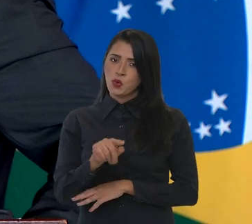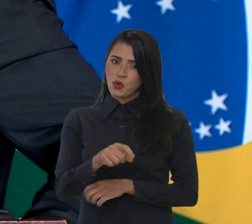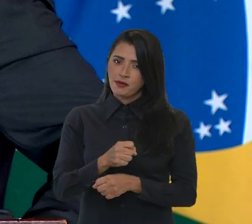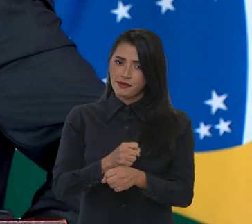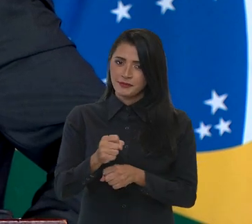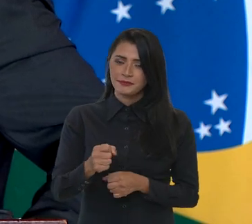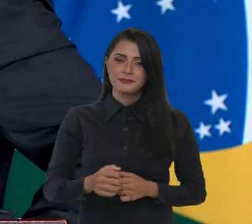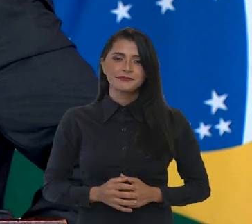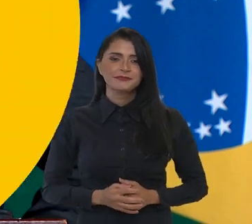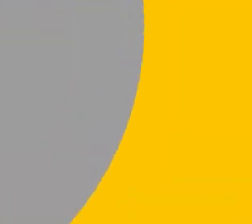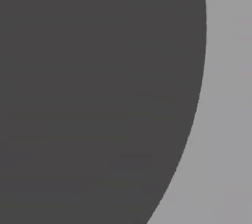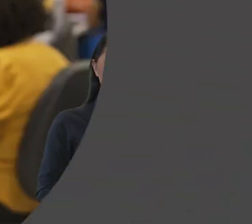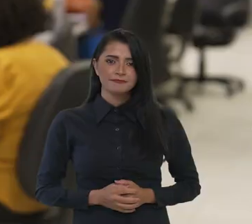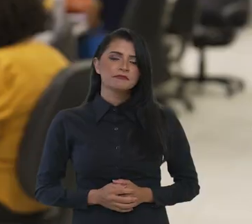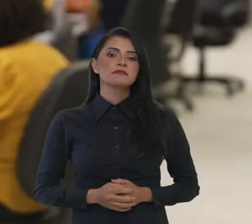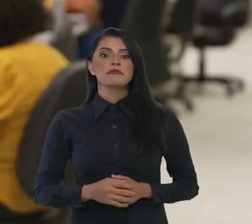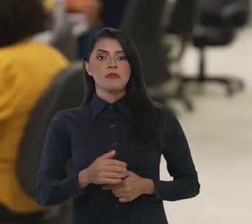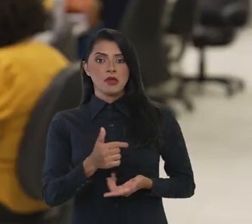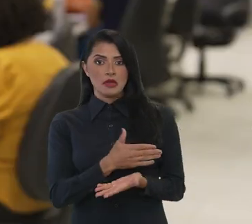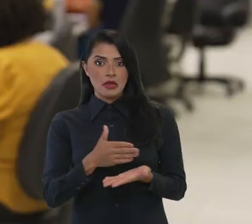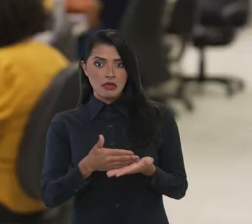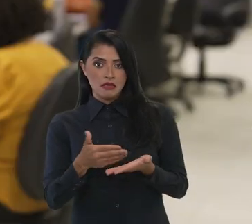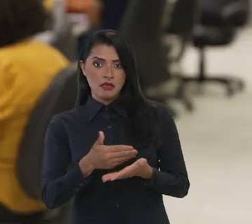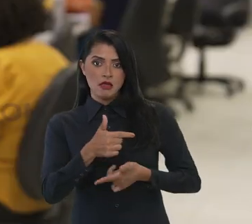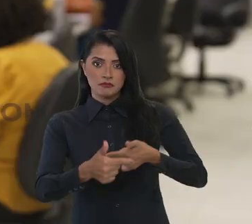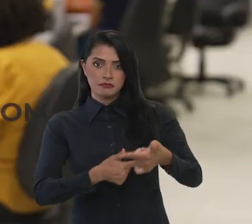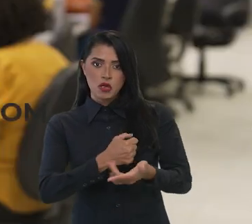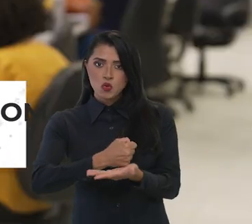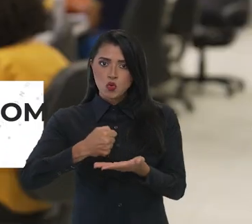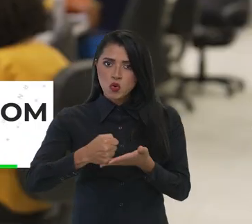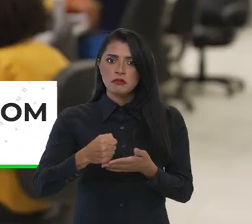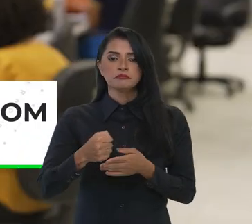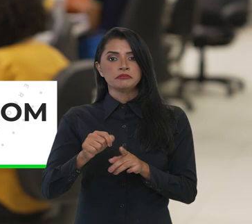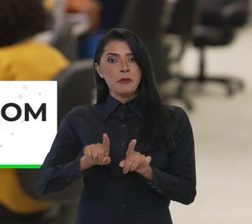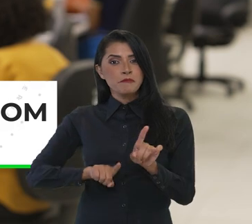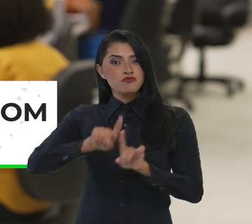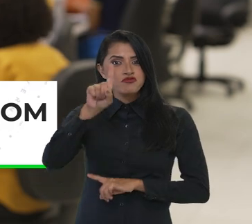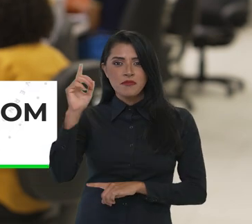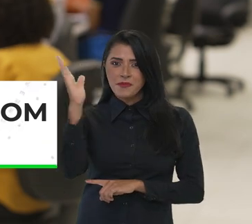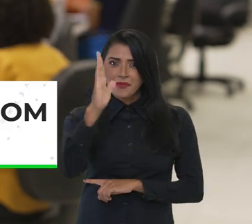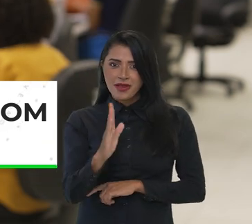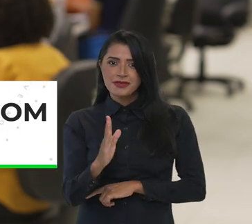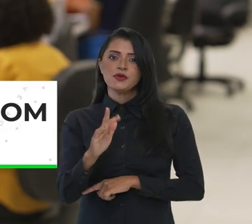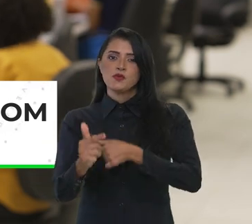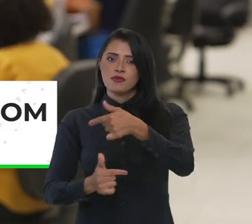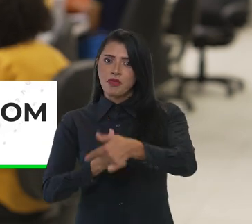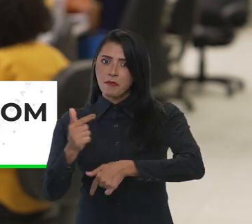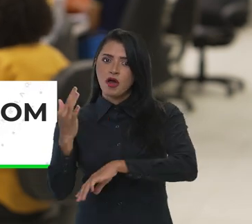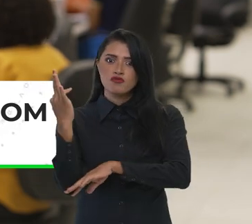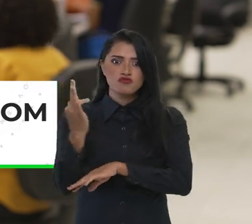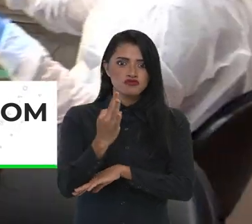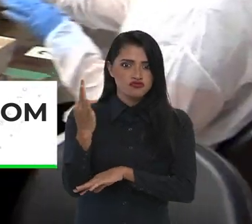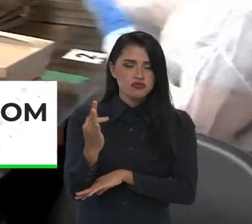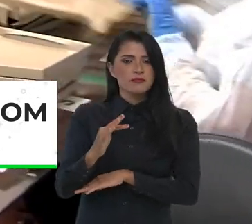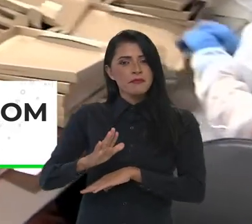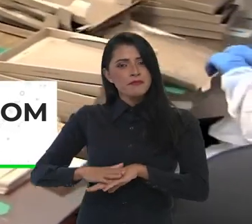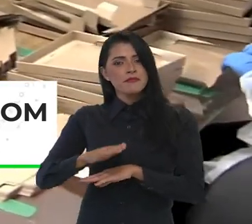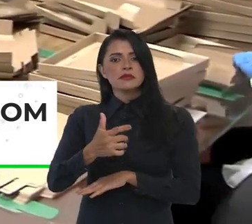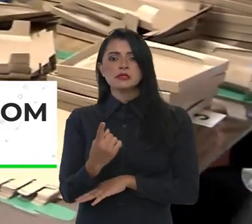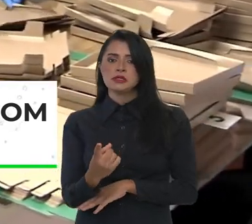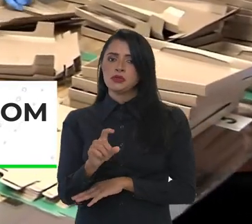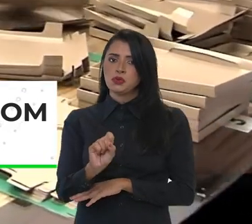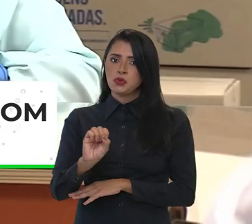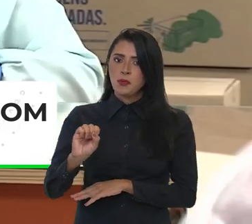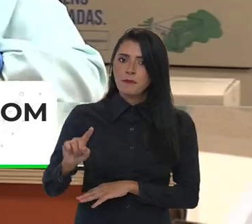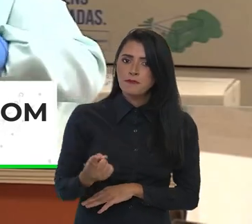presidente Lula este ano. Carteira assinada. O Brasil bateu recorde histórico de empregos formais. Mais de